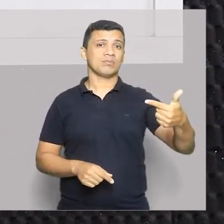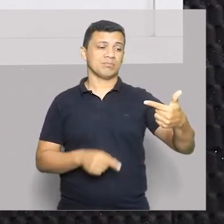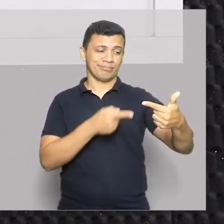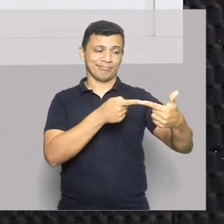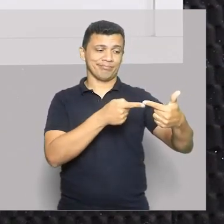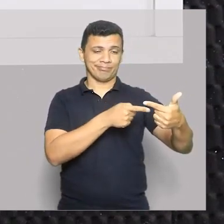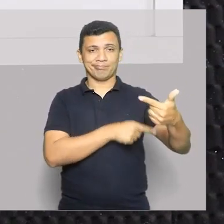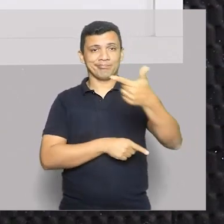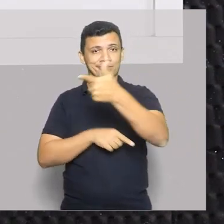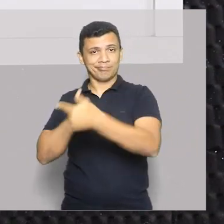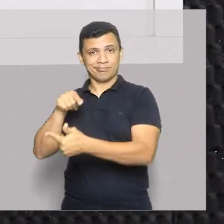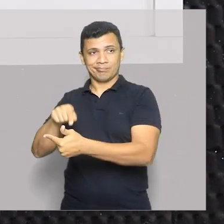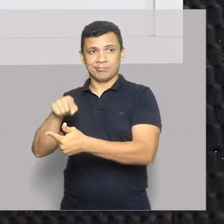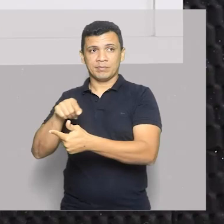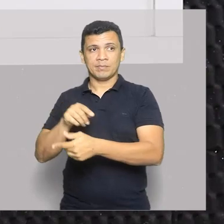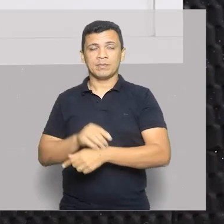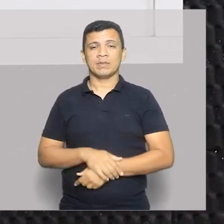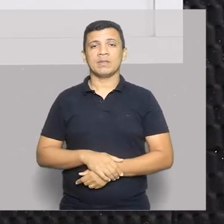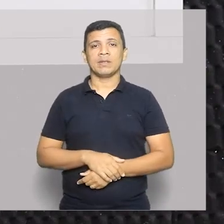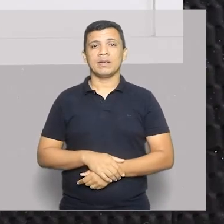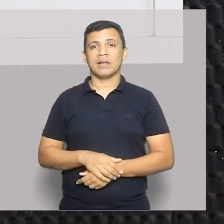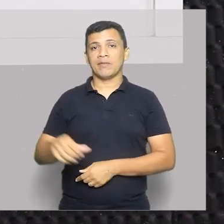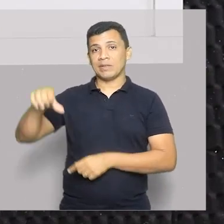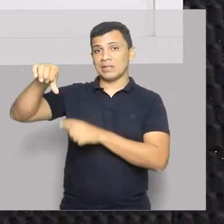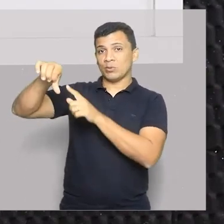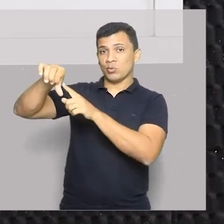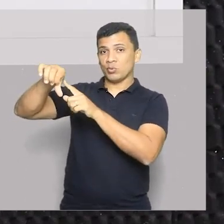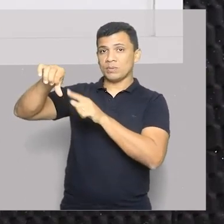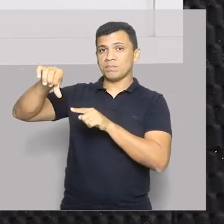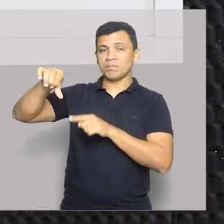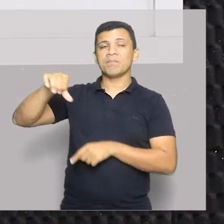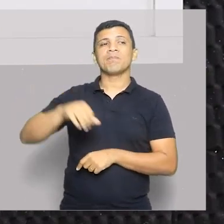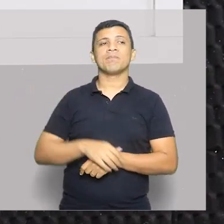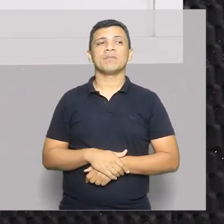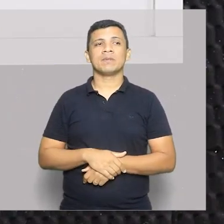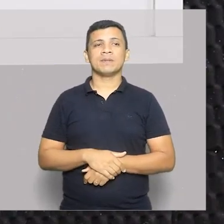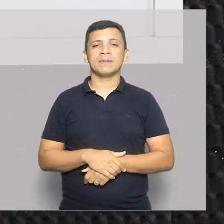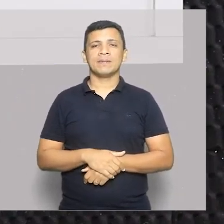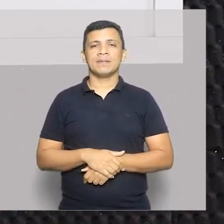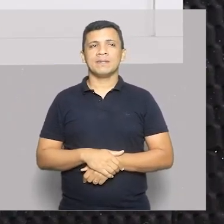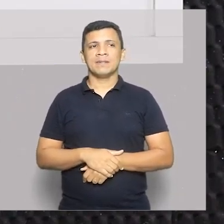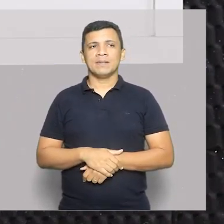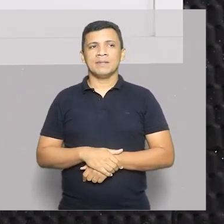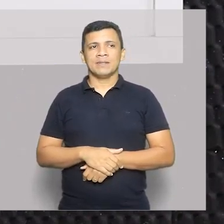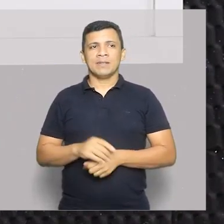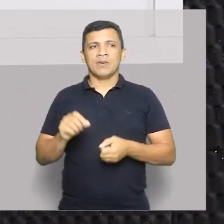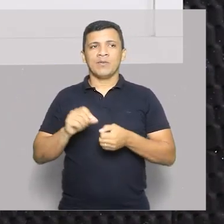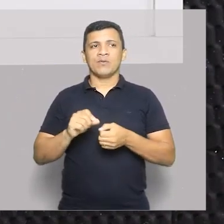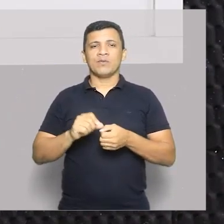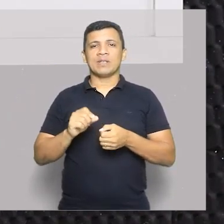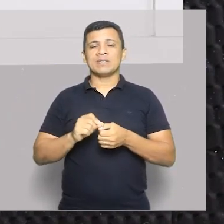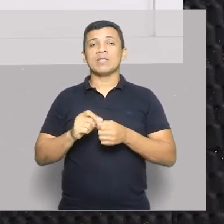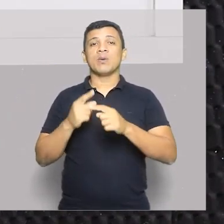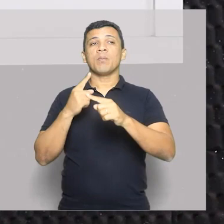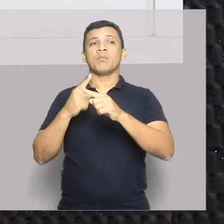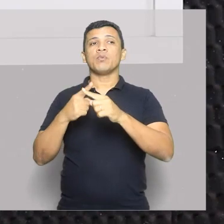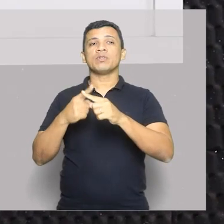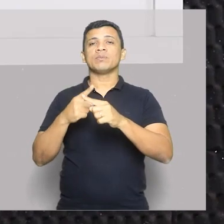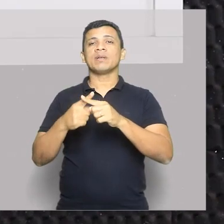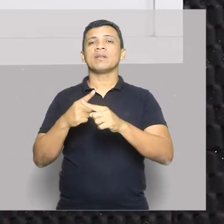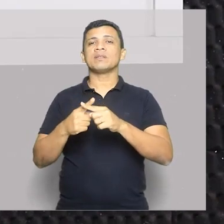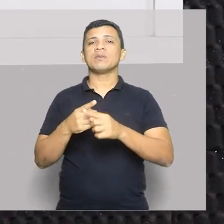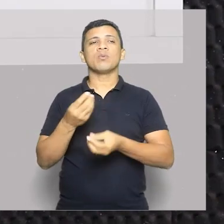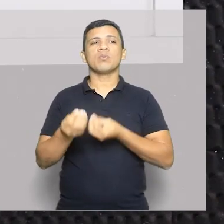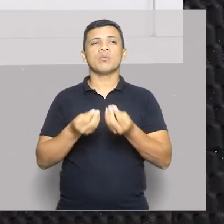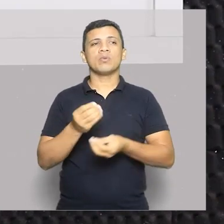ó. Vezes 2 elevado a 9. Certo? Fazendo aqui multiplicação de potência